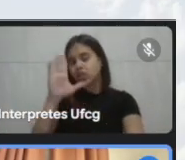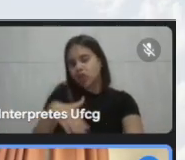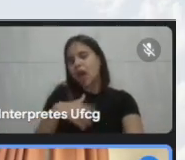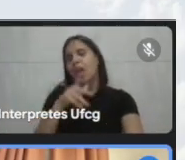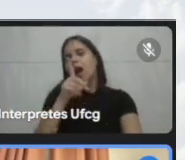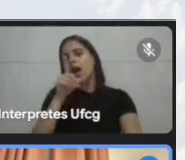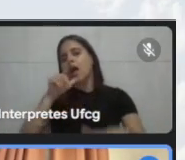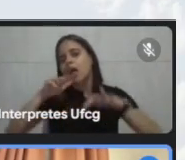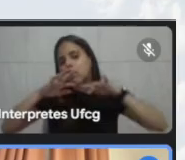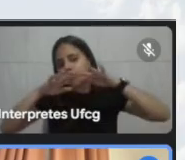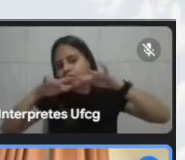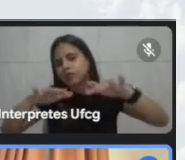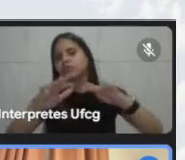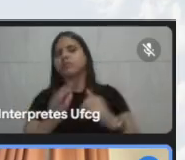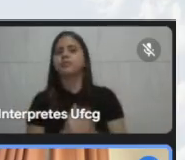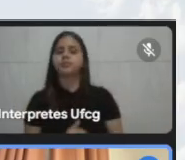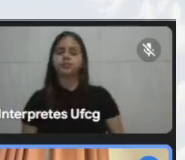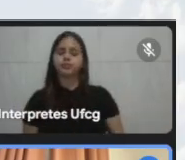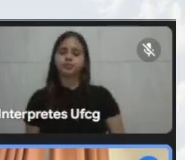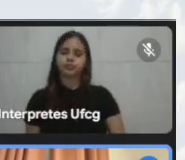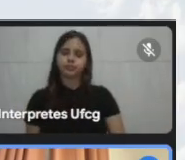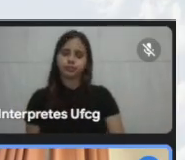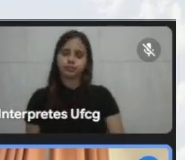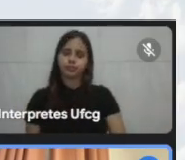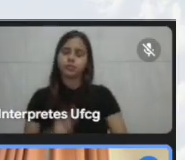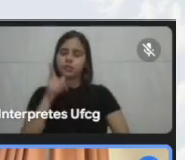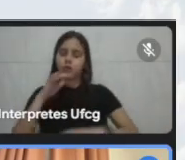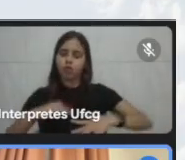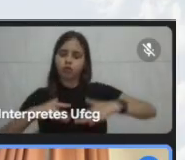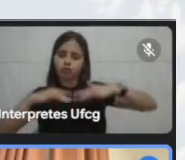10 quilômetros quadrados. Então, aqui